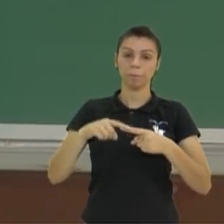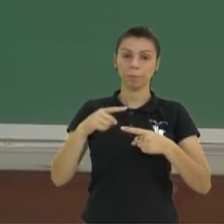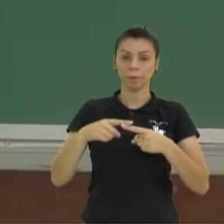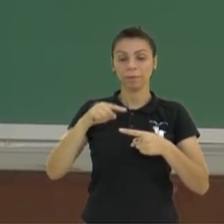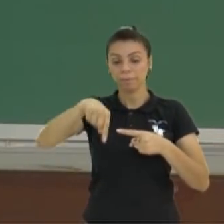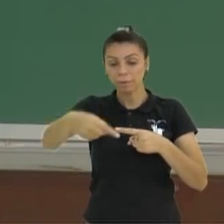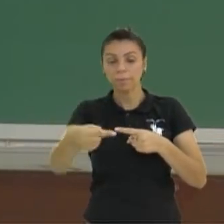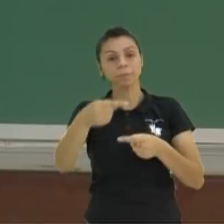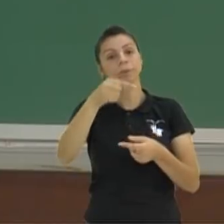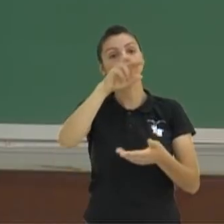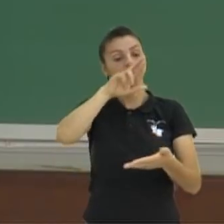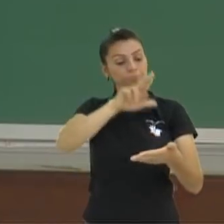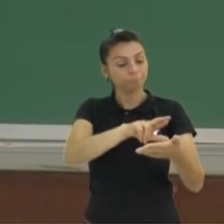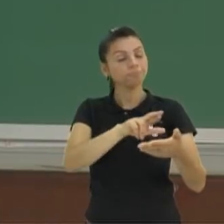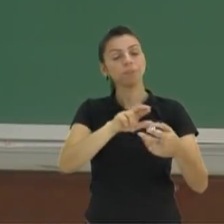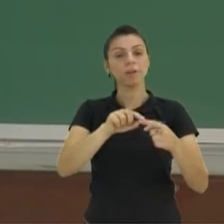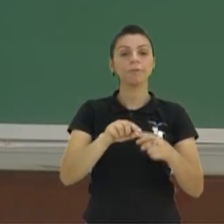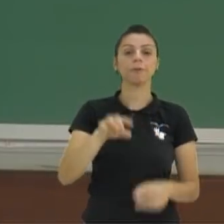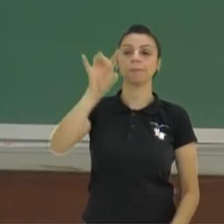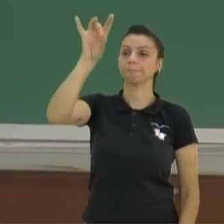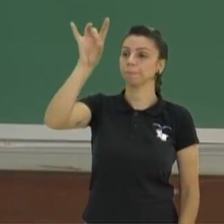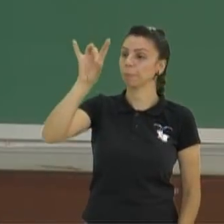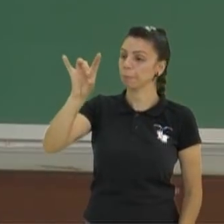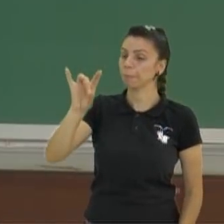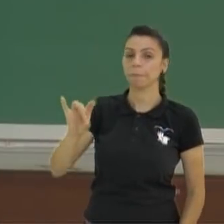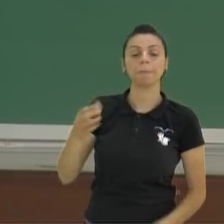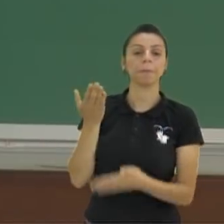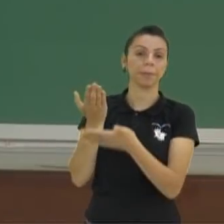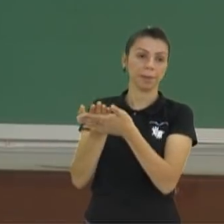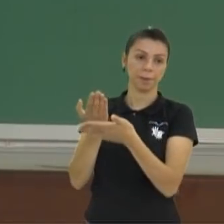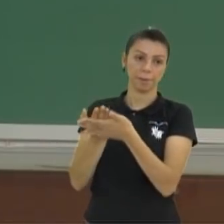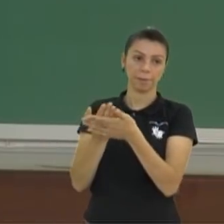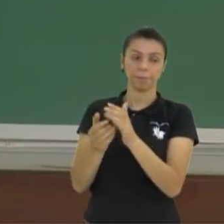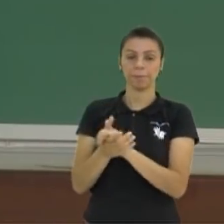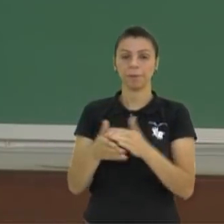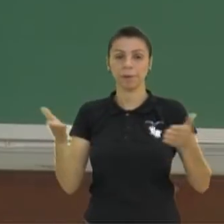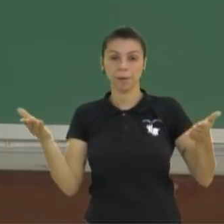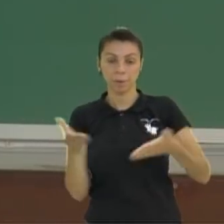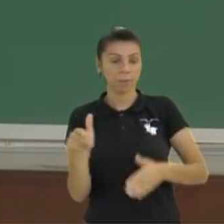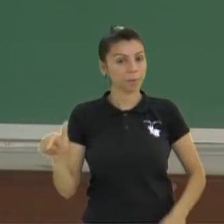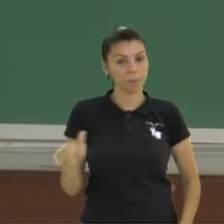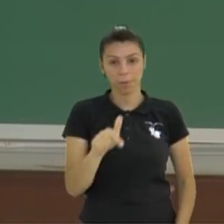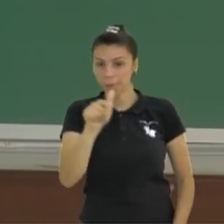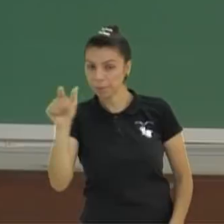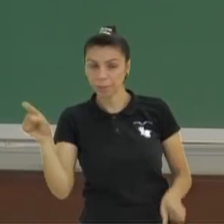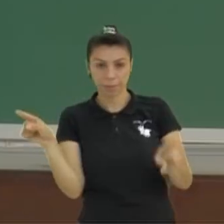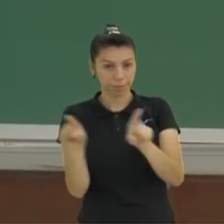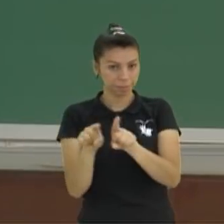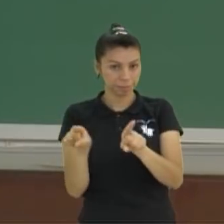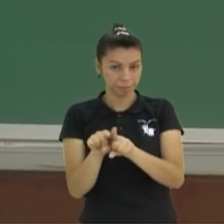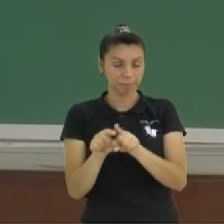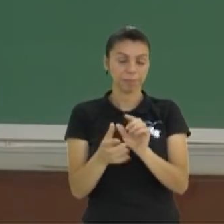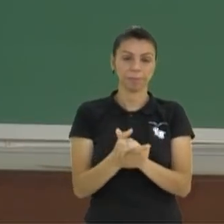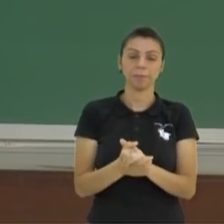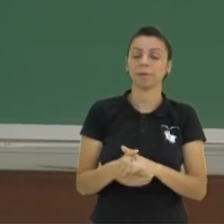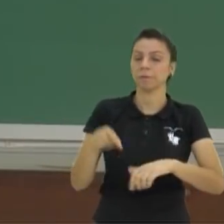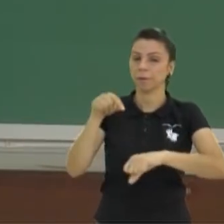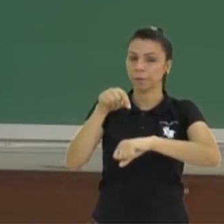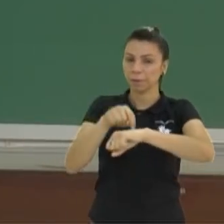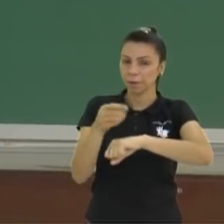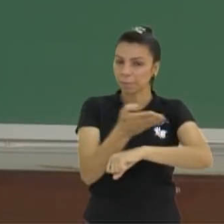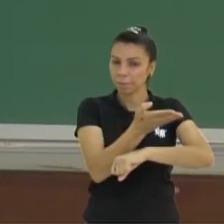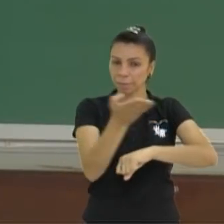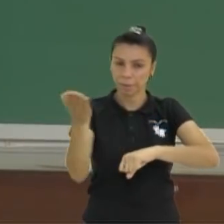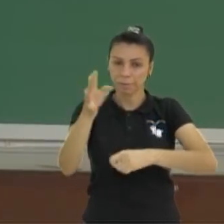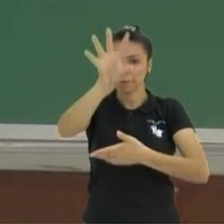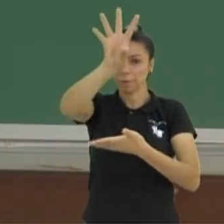atividade, nós vamos estudar cada um desses textos e outros também. Então agora, vamos dar um tempo para